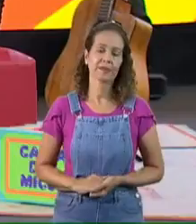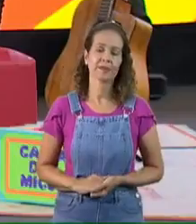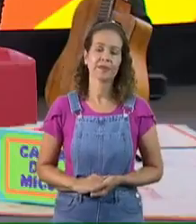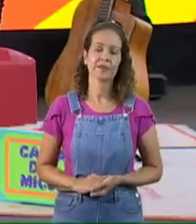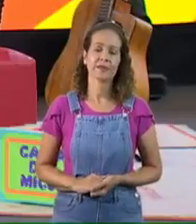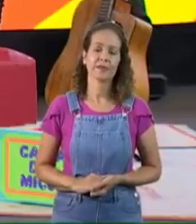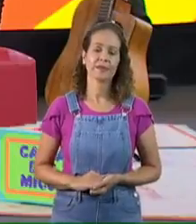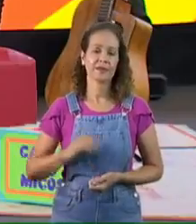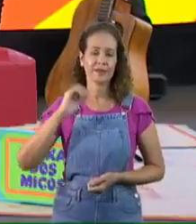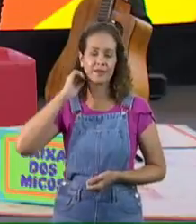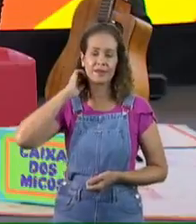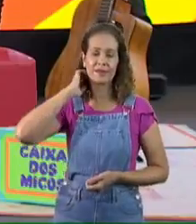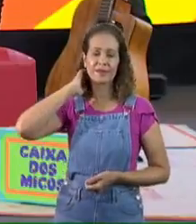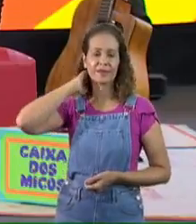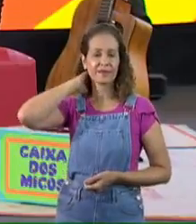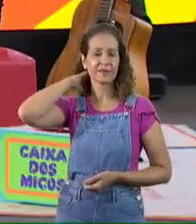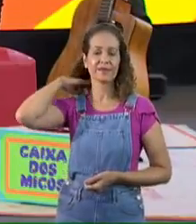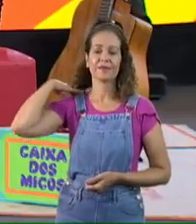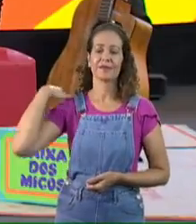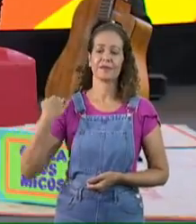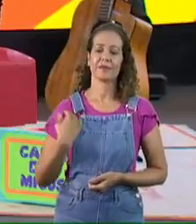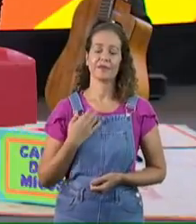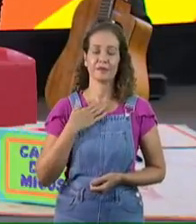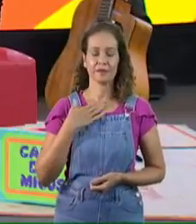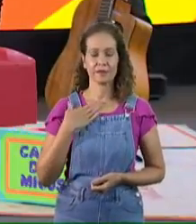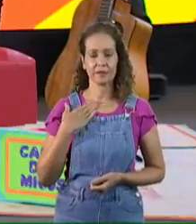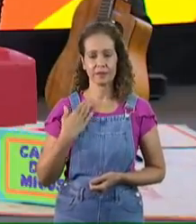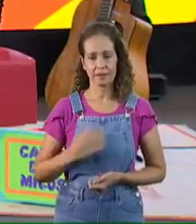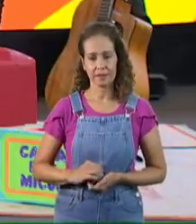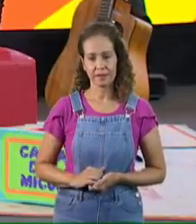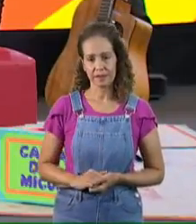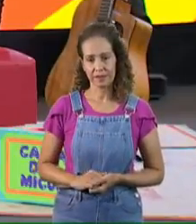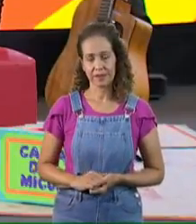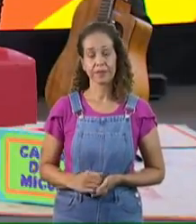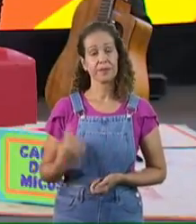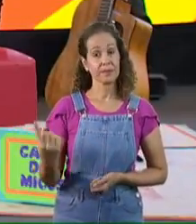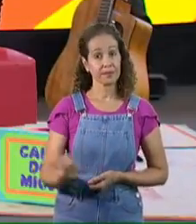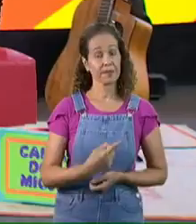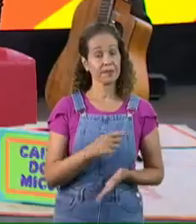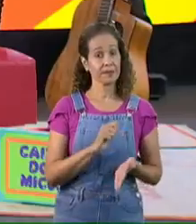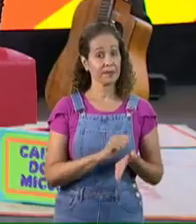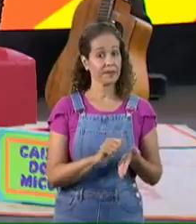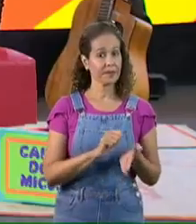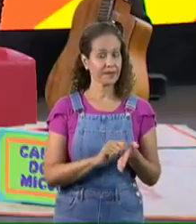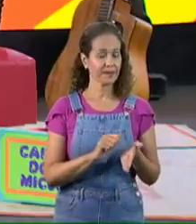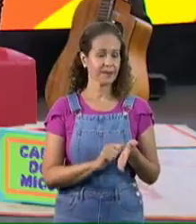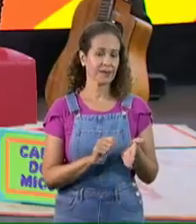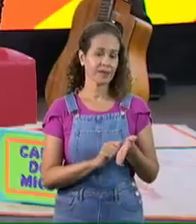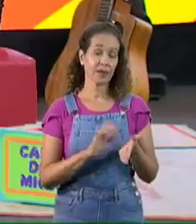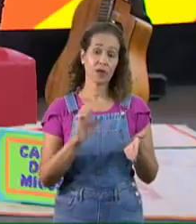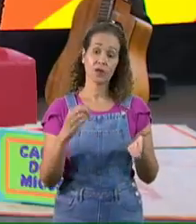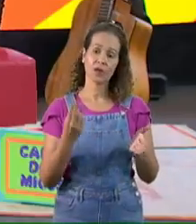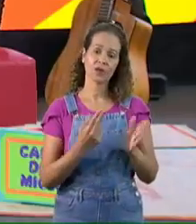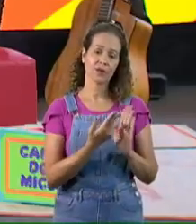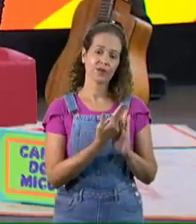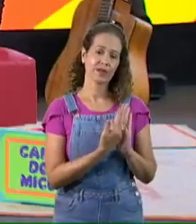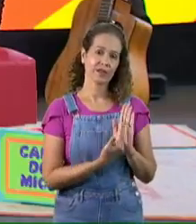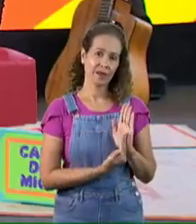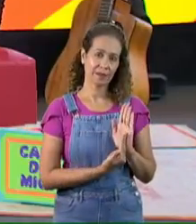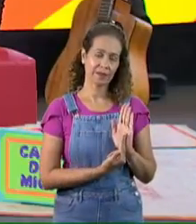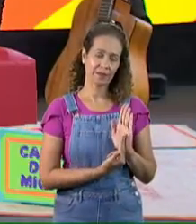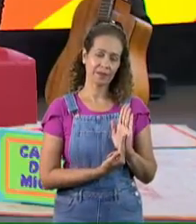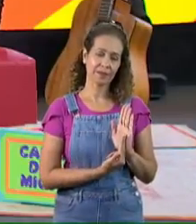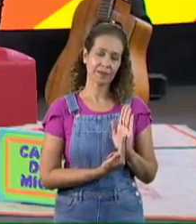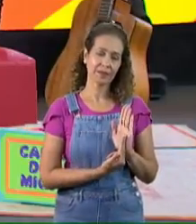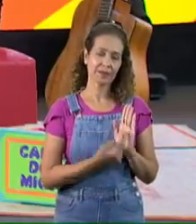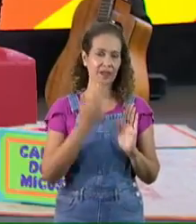ainda não. Então, nós vamos fazer esse, nós vamos escrever ou desenhar,